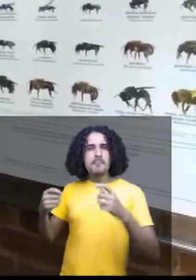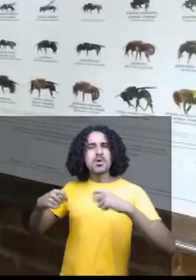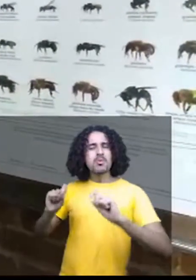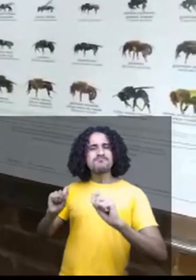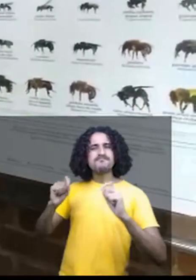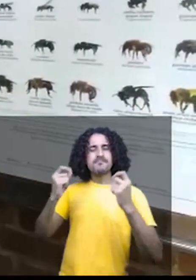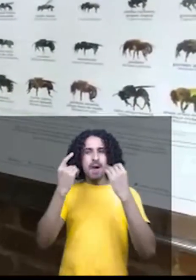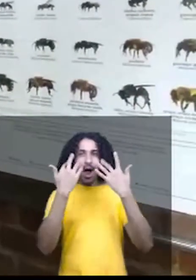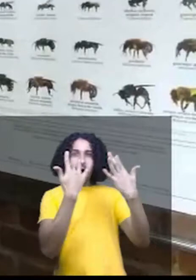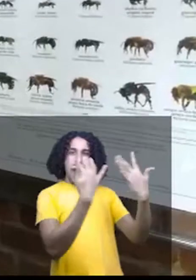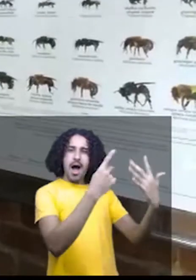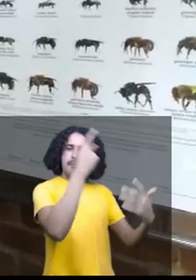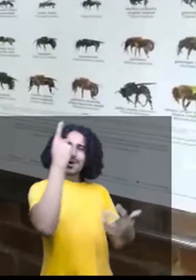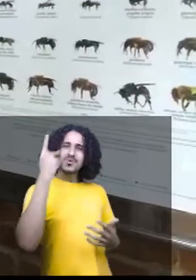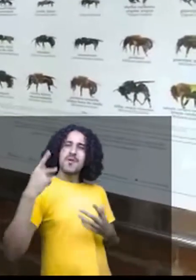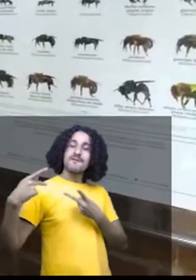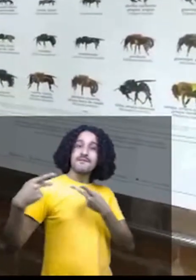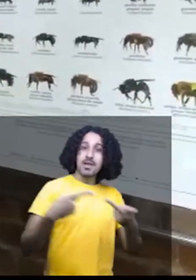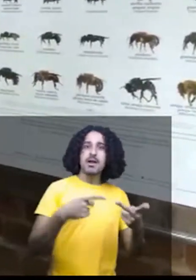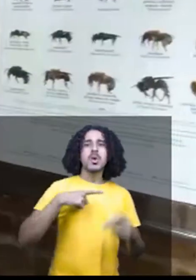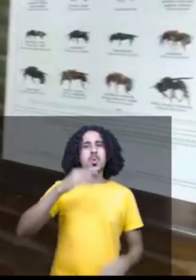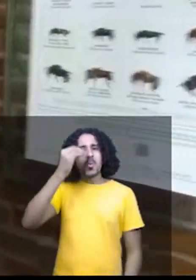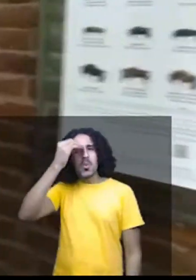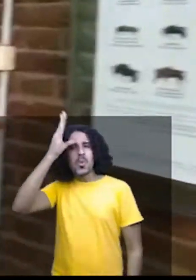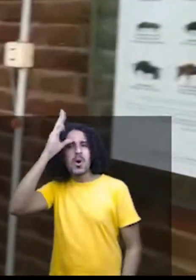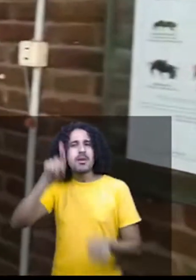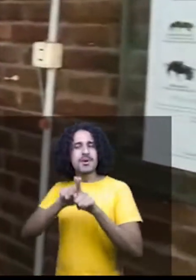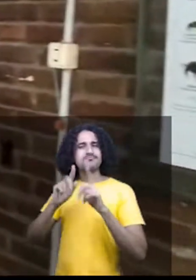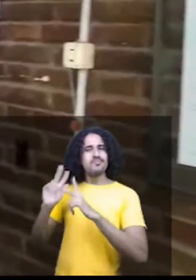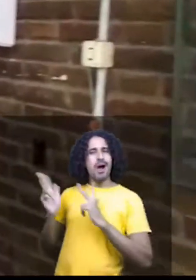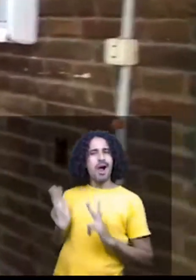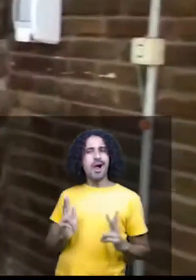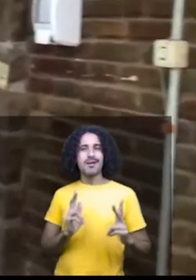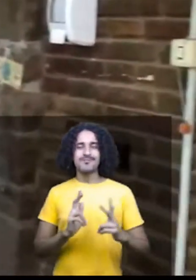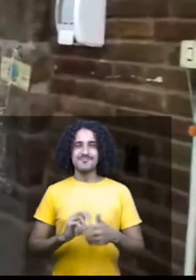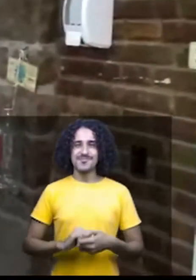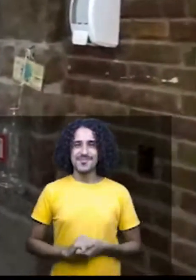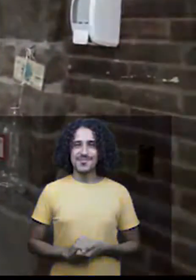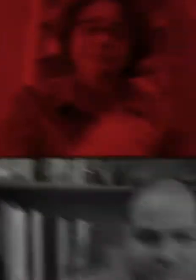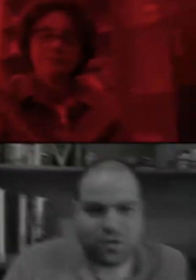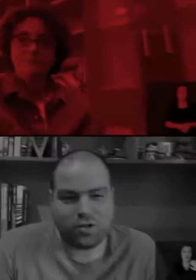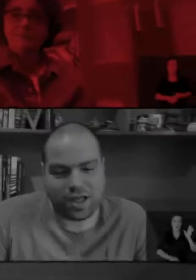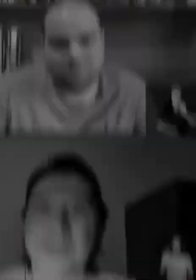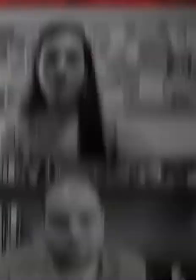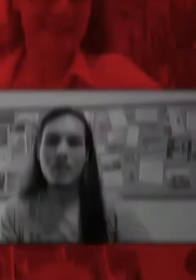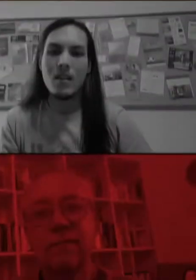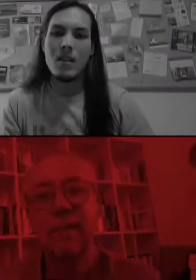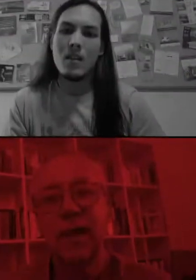pessoas que venham visitar, de muito conhecimento, mas que também tenha muita diversão.